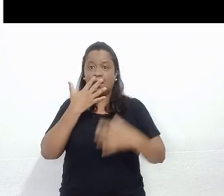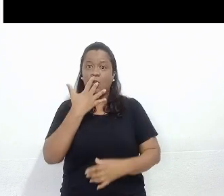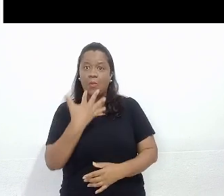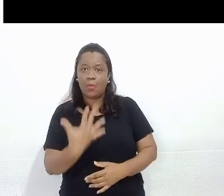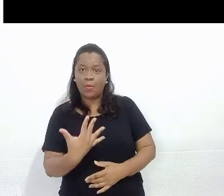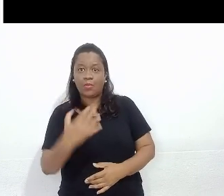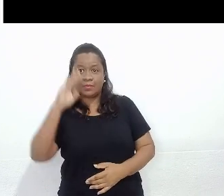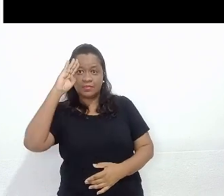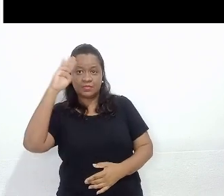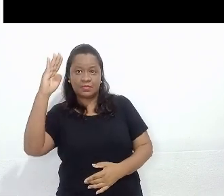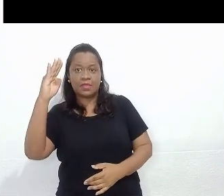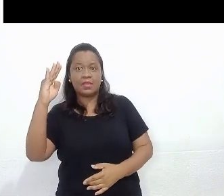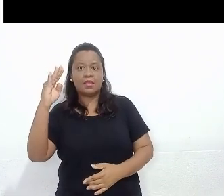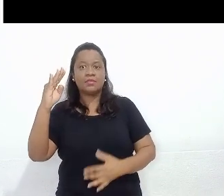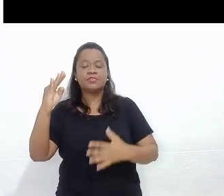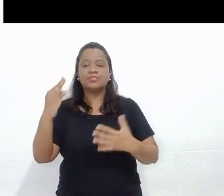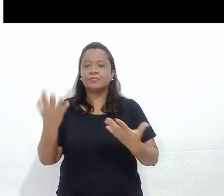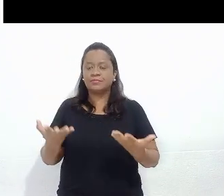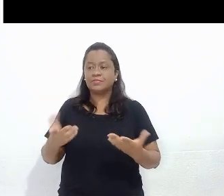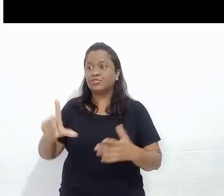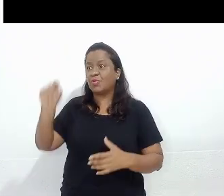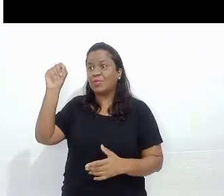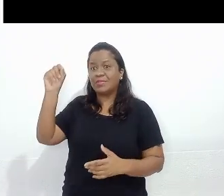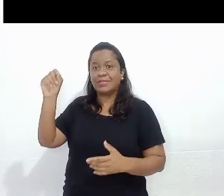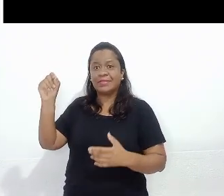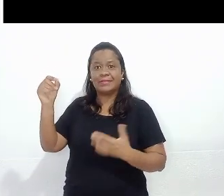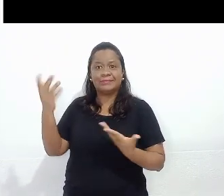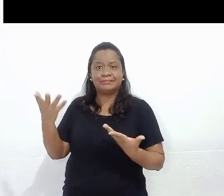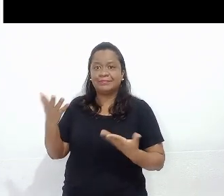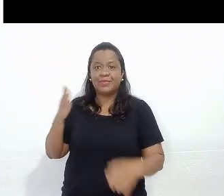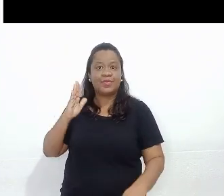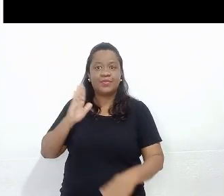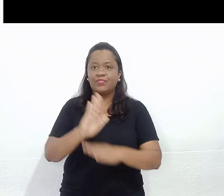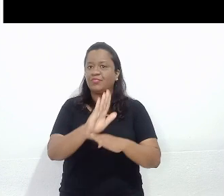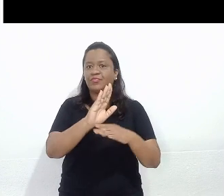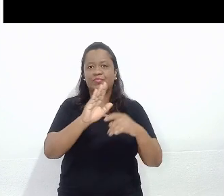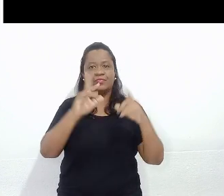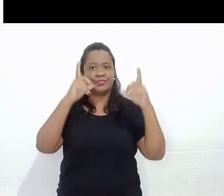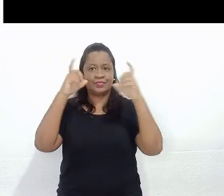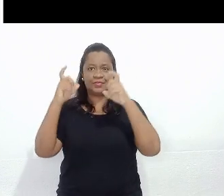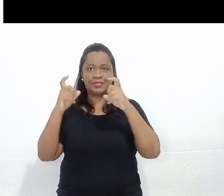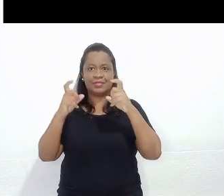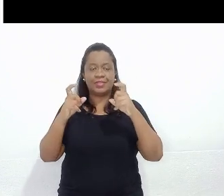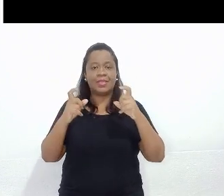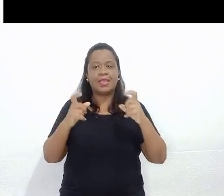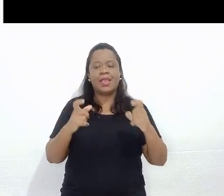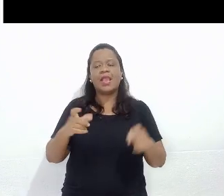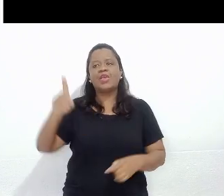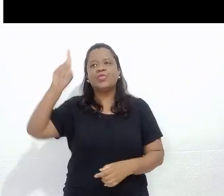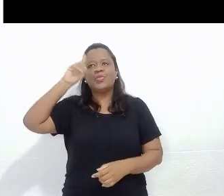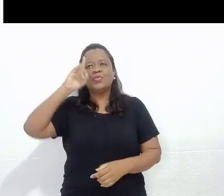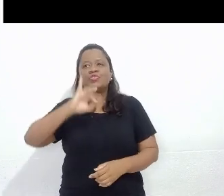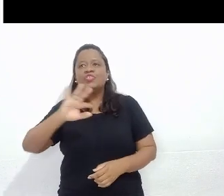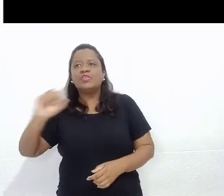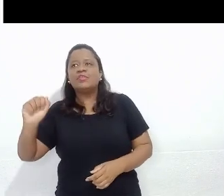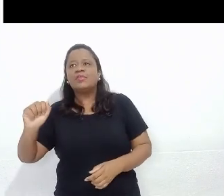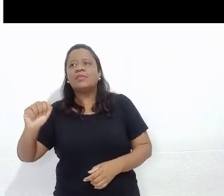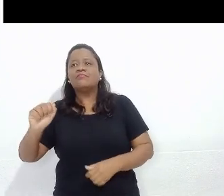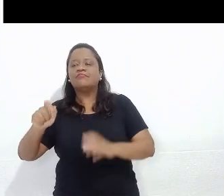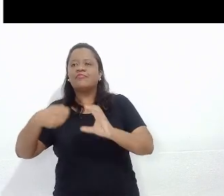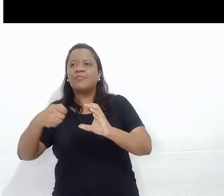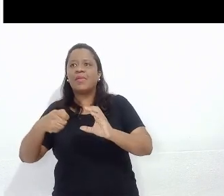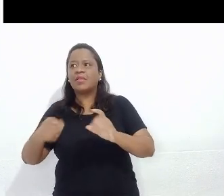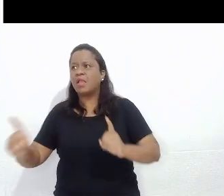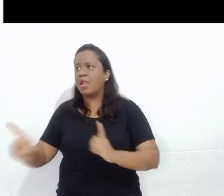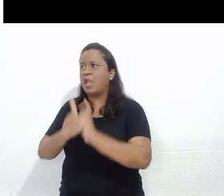o figurino, são cores que não favorecem a sua fotografia. Você não quer descobrir isso no dia da filmagem. Então, você tem que estar sempre